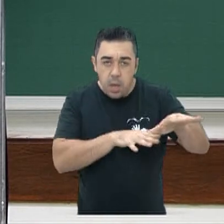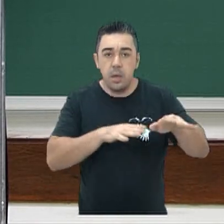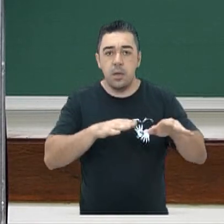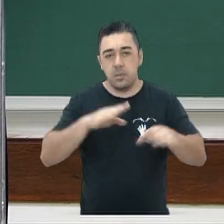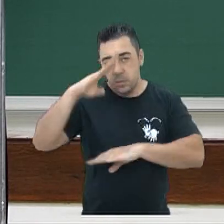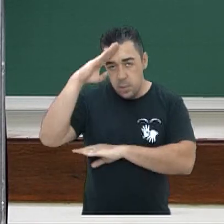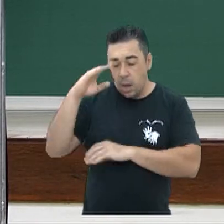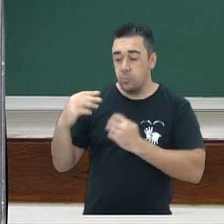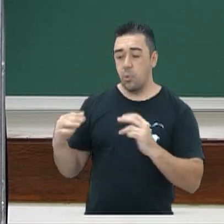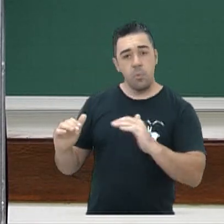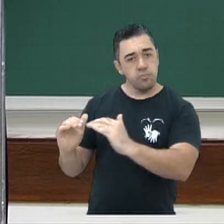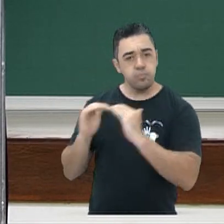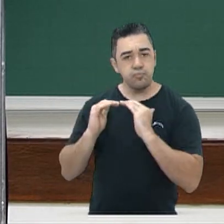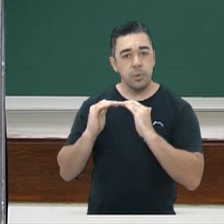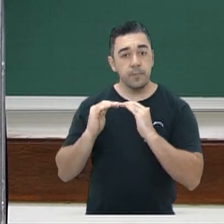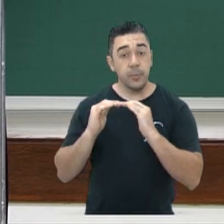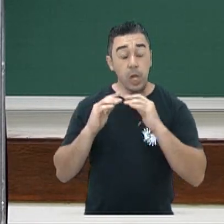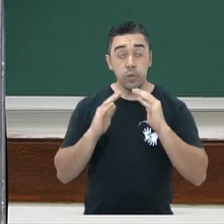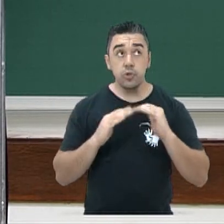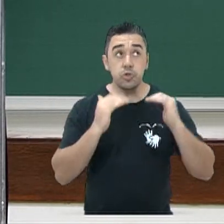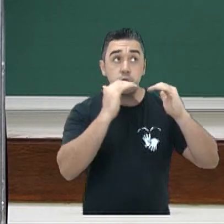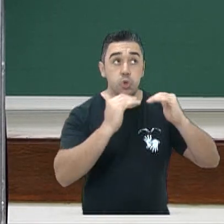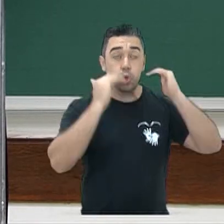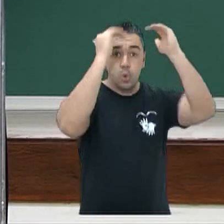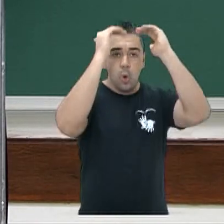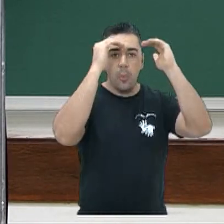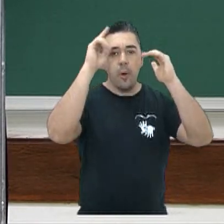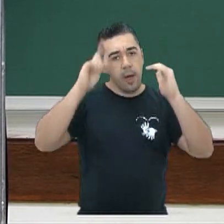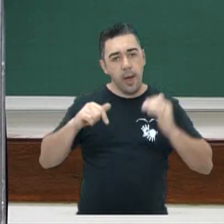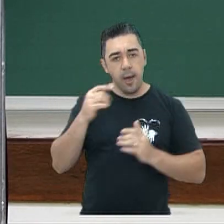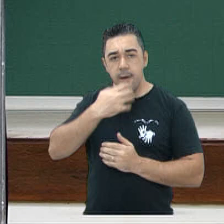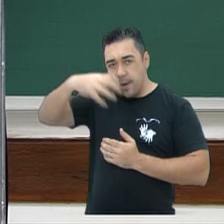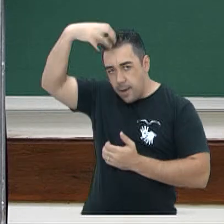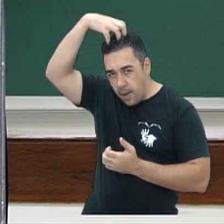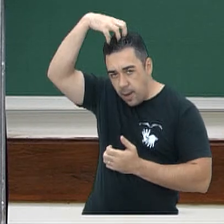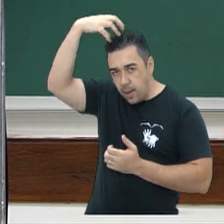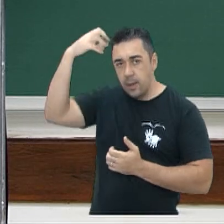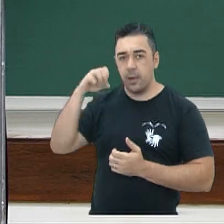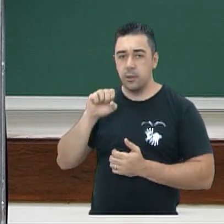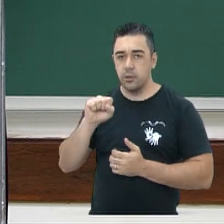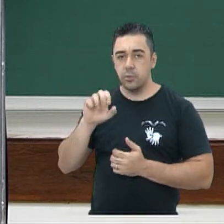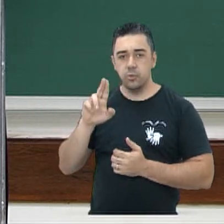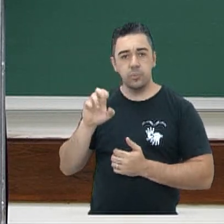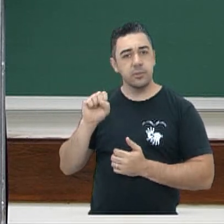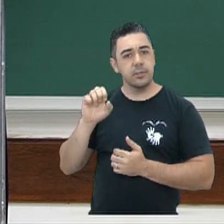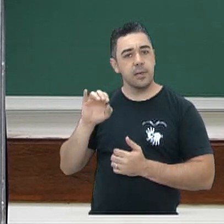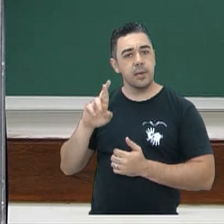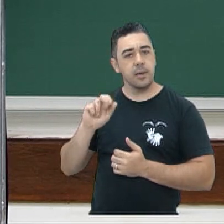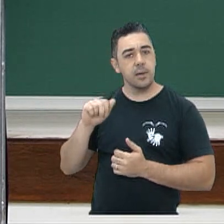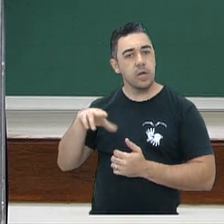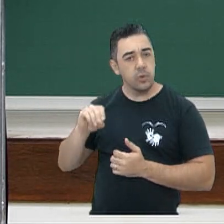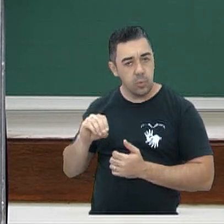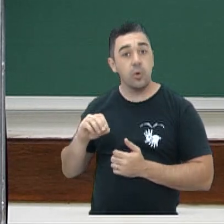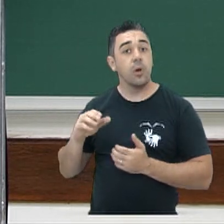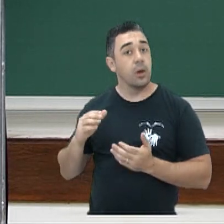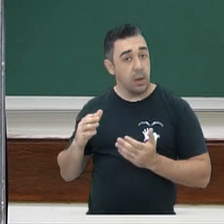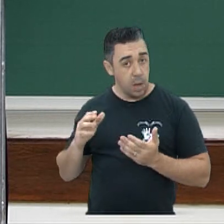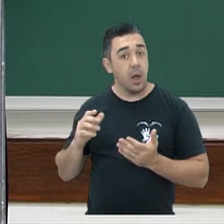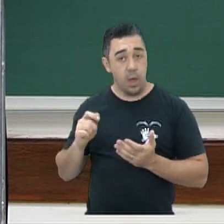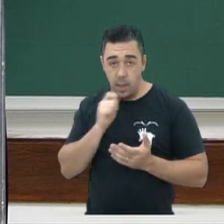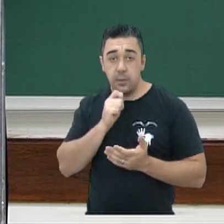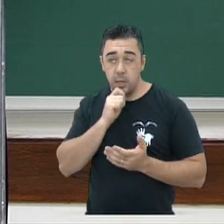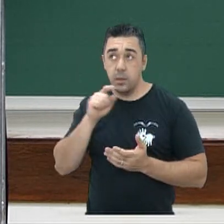no topo tem-se o rei, né, que seria o sucerano. Então é um esquema de sucerania e vassalagem. Então a gente vive isso ainda na